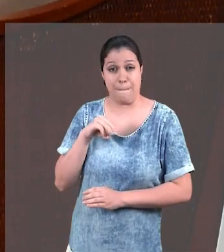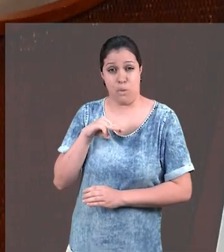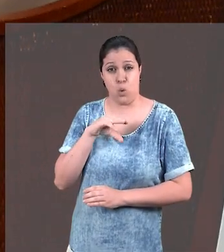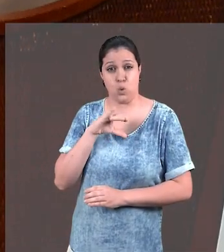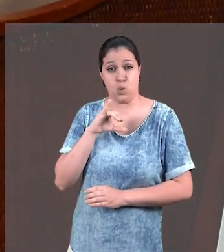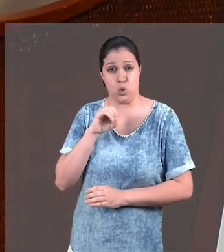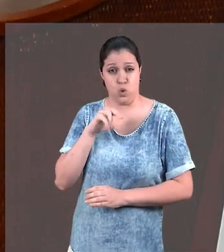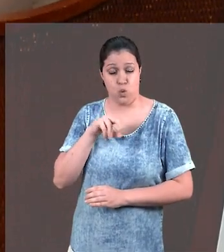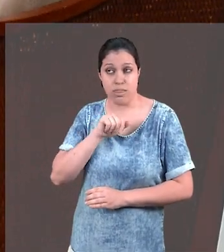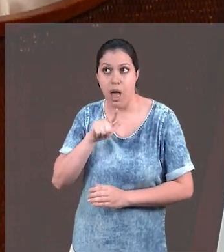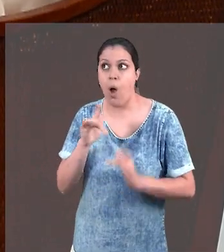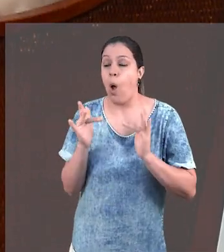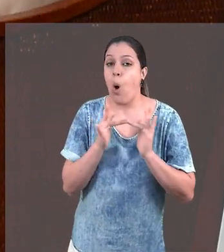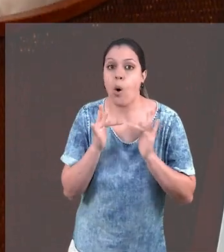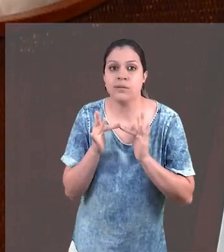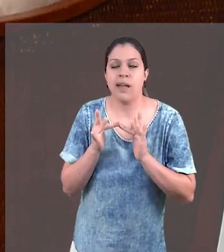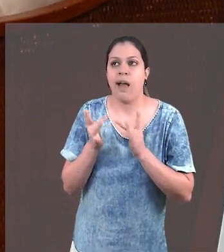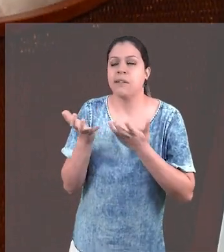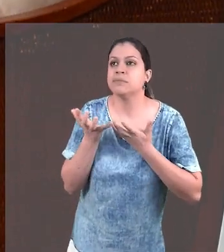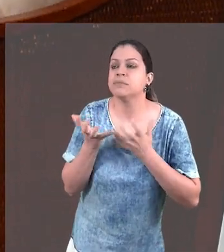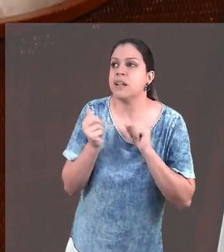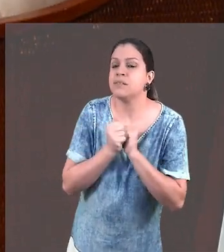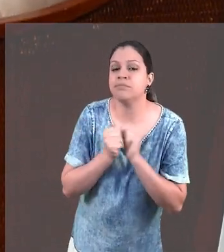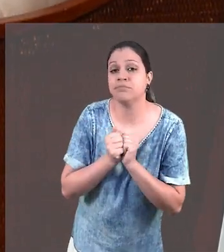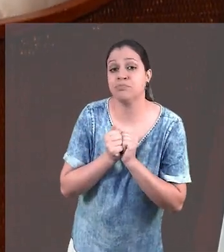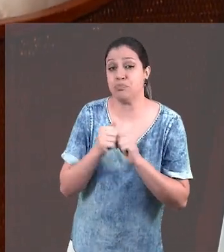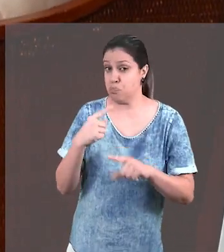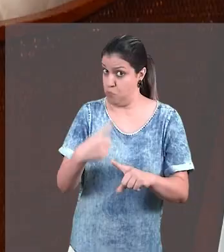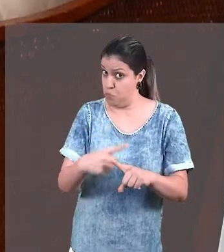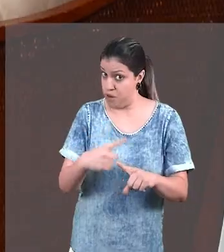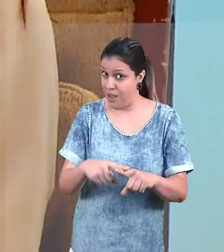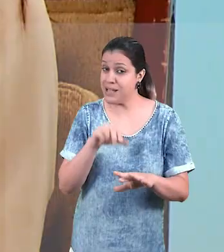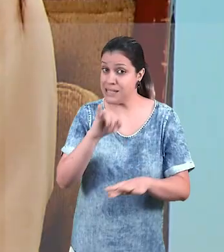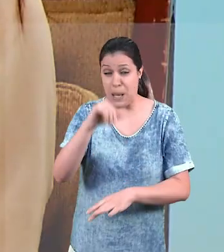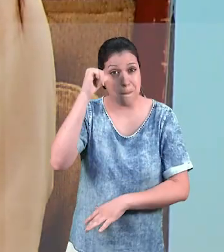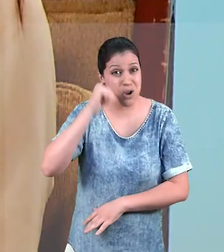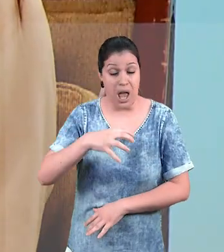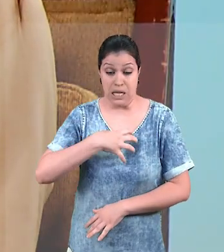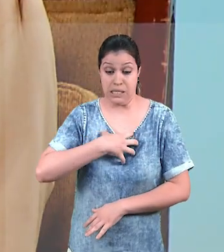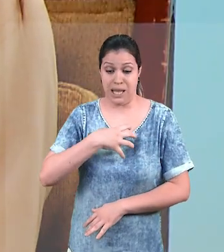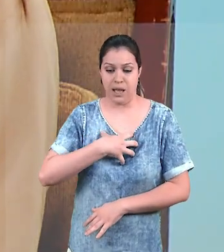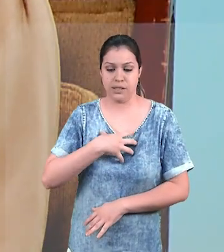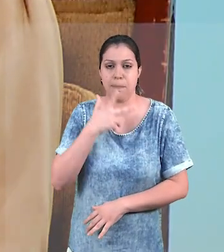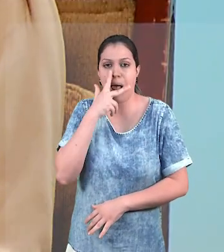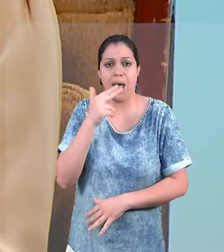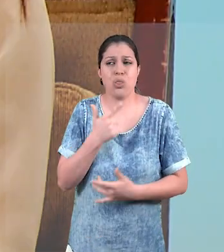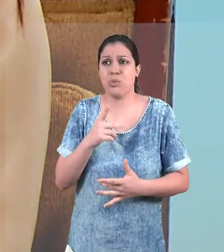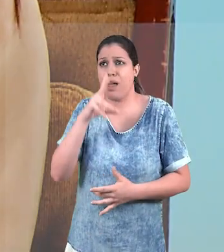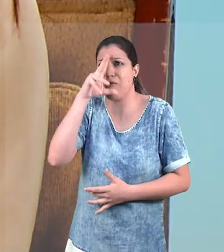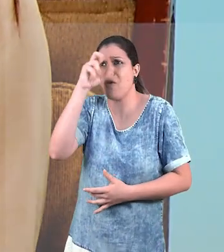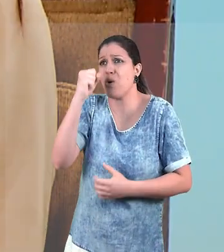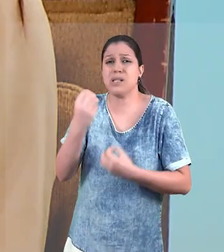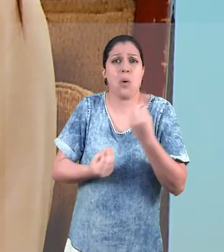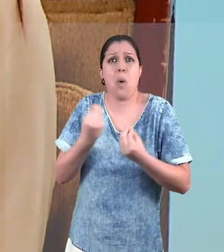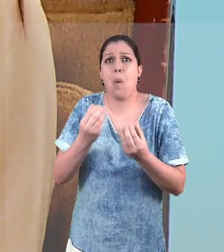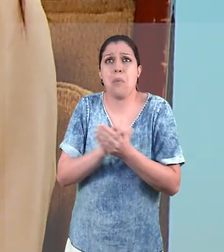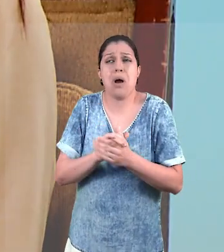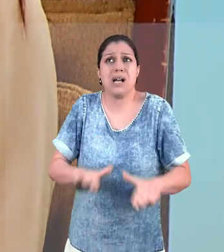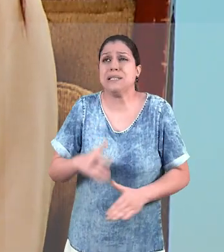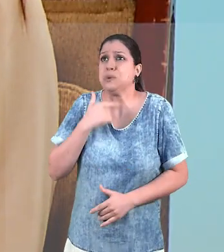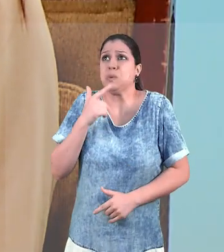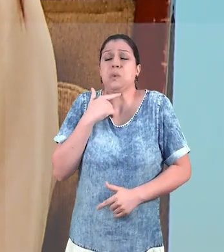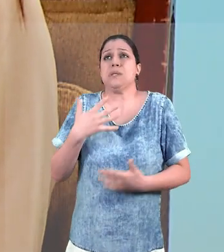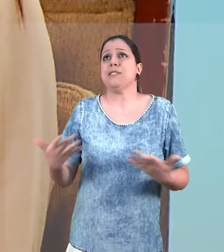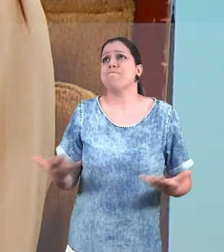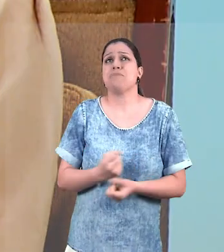dependência emocional. Por quê? Porque quando a gente sente que a gente não tem forças para sair da